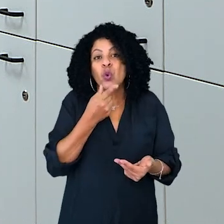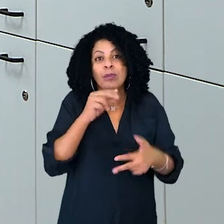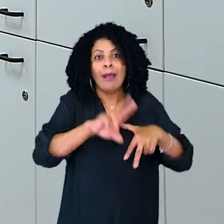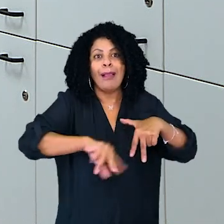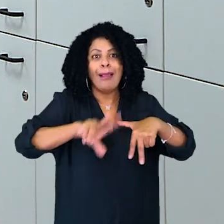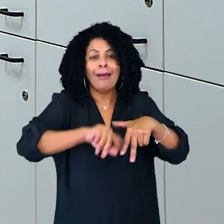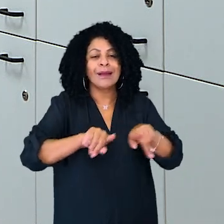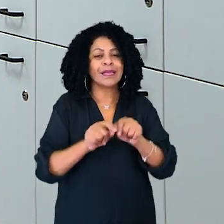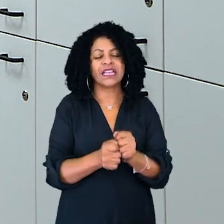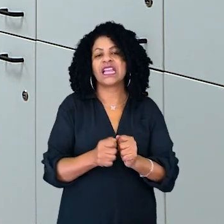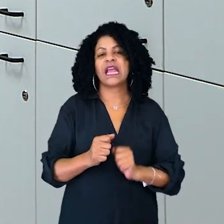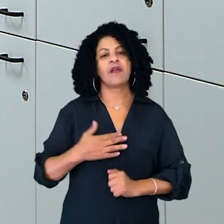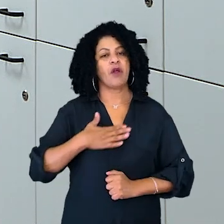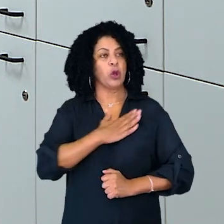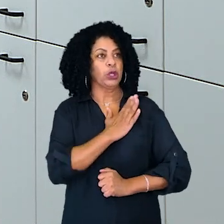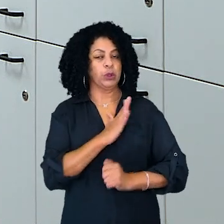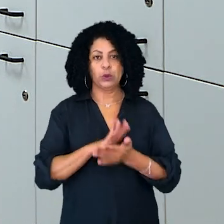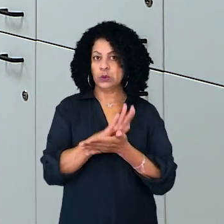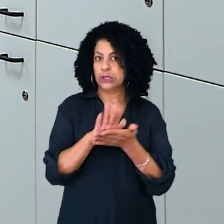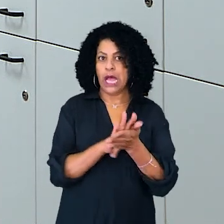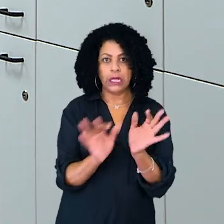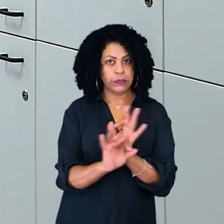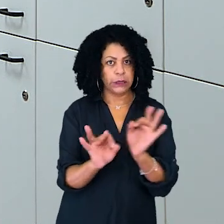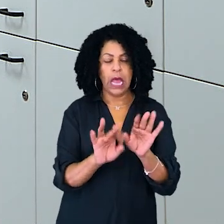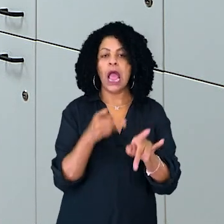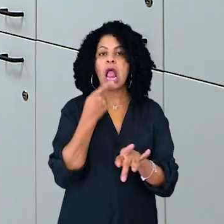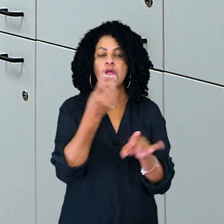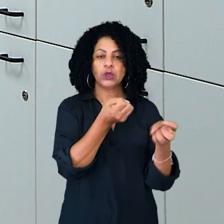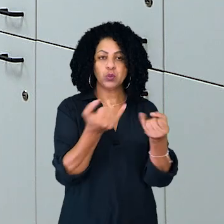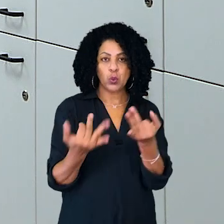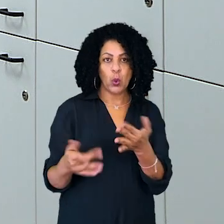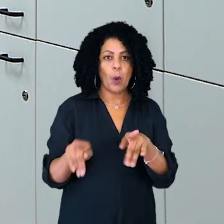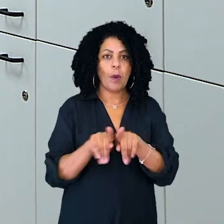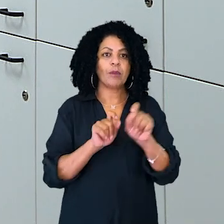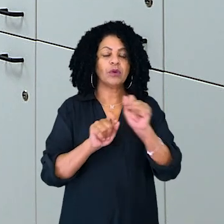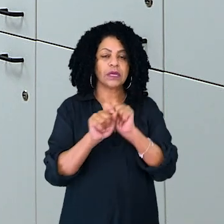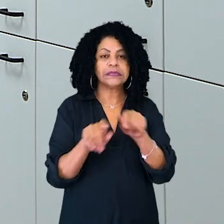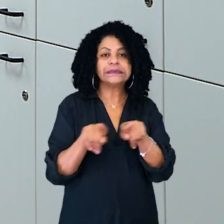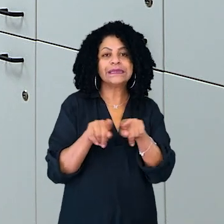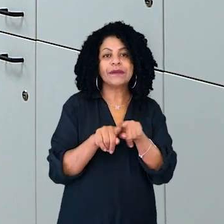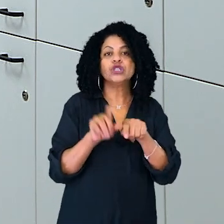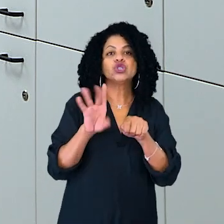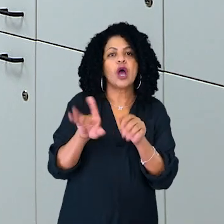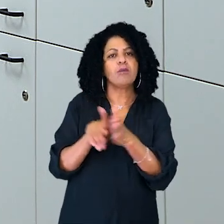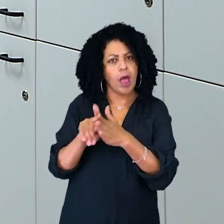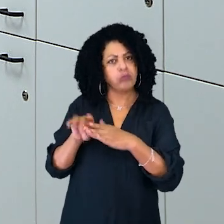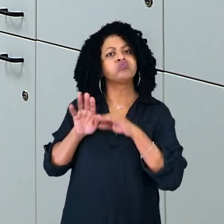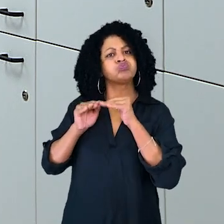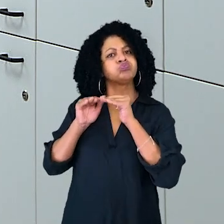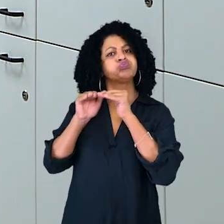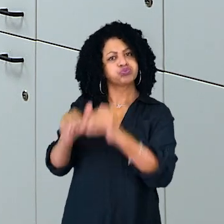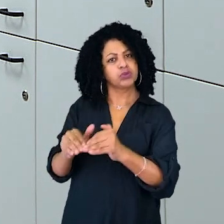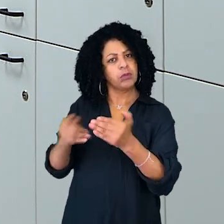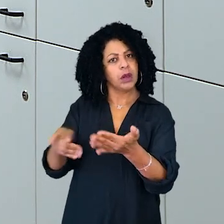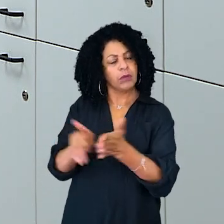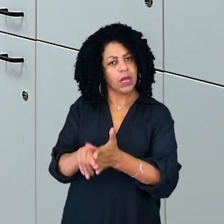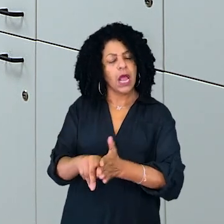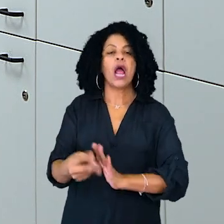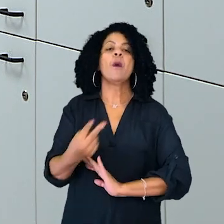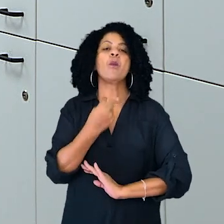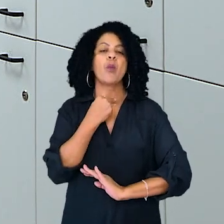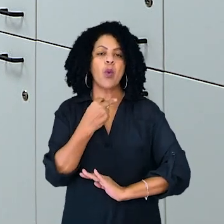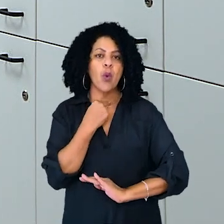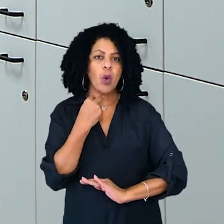por isso, não agiu com preconceito. Sustentou também que adotava ações para reprimir e prevenir